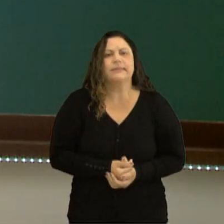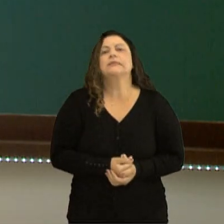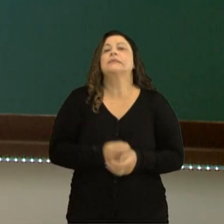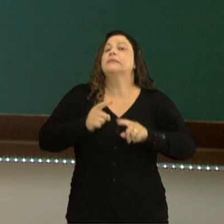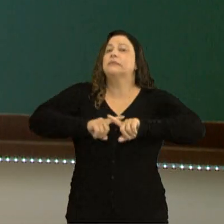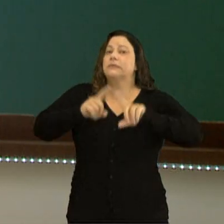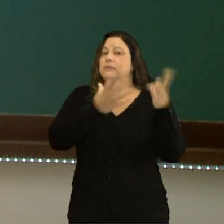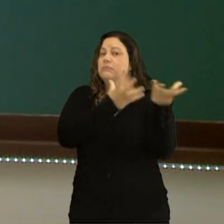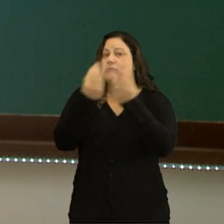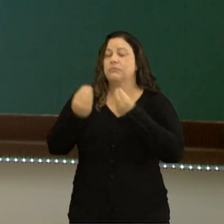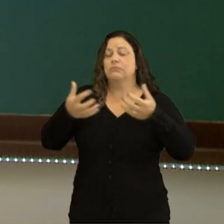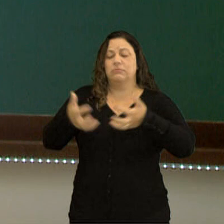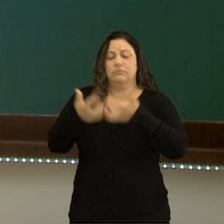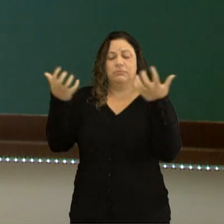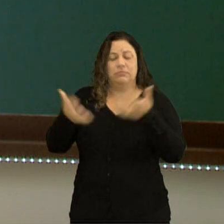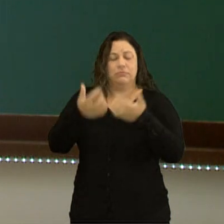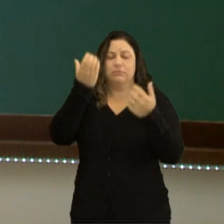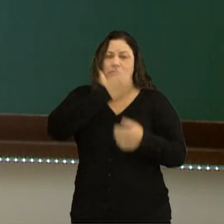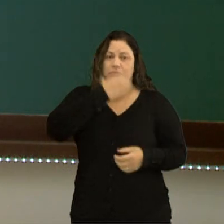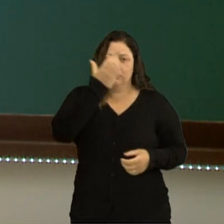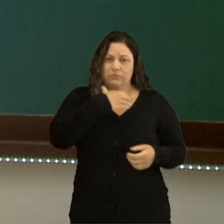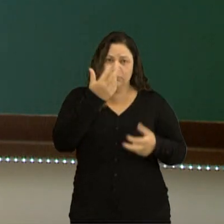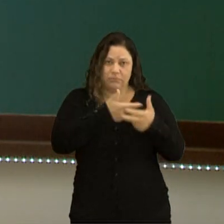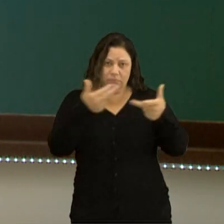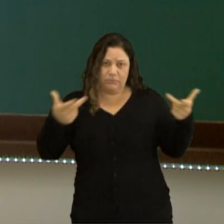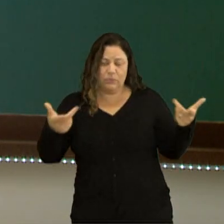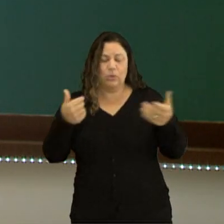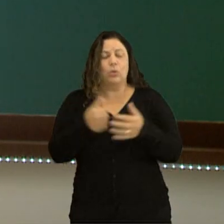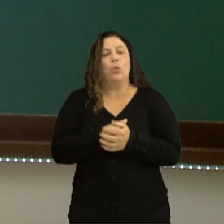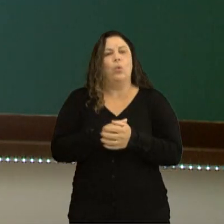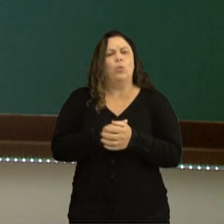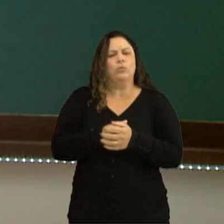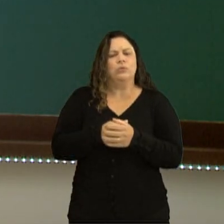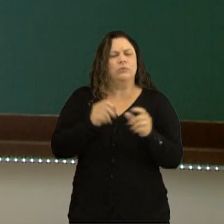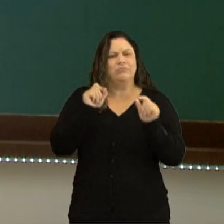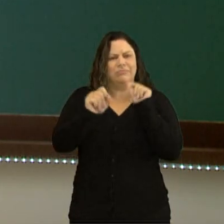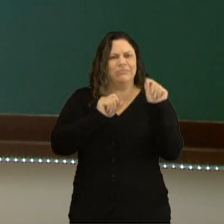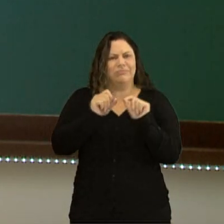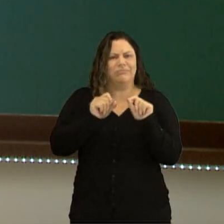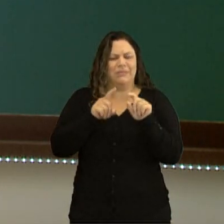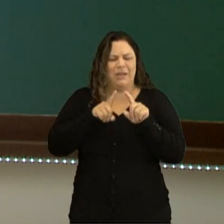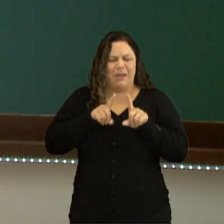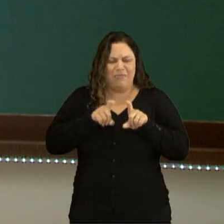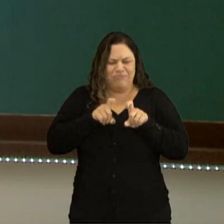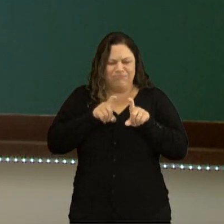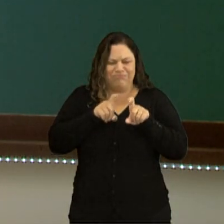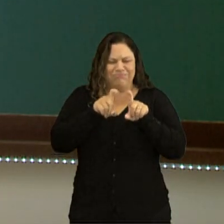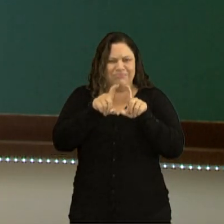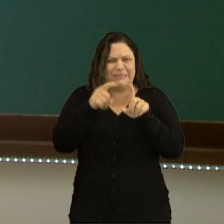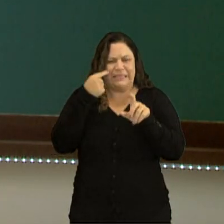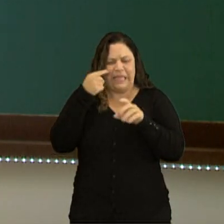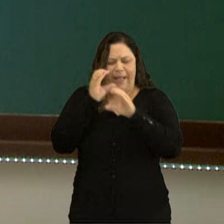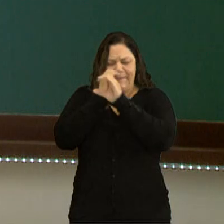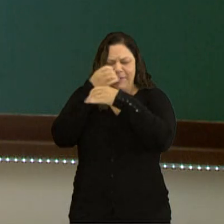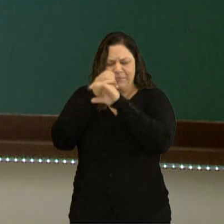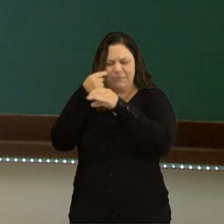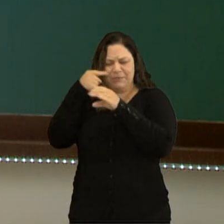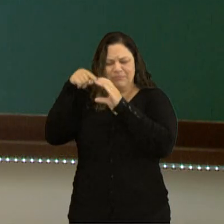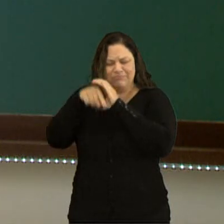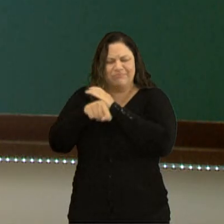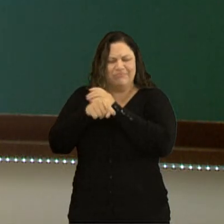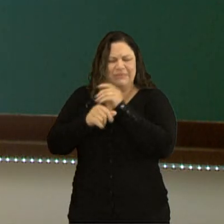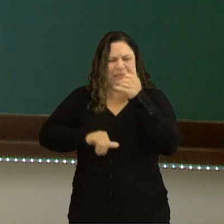muitas verduras, muitas frutas, legumes chegam para nós com micro-organismos patogênicos,